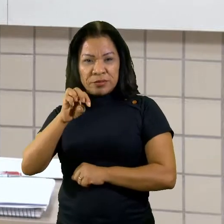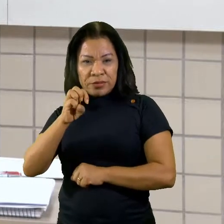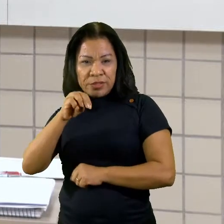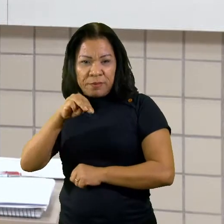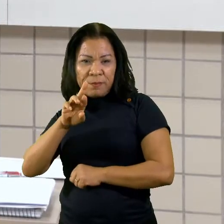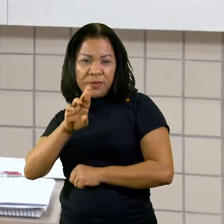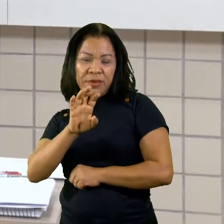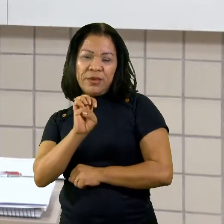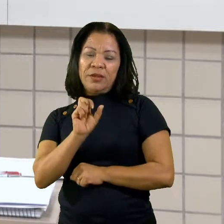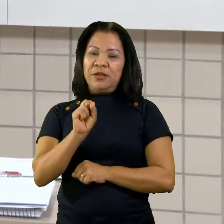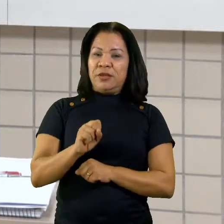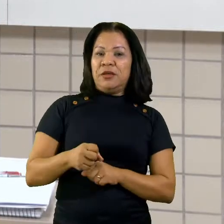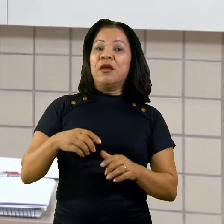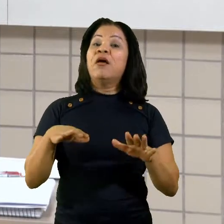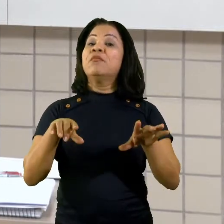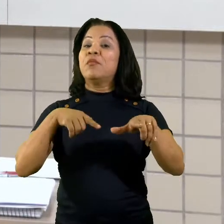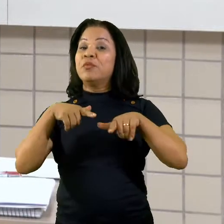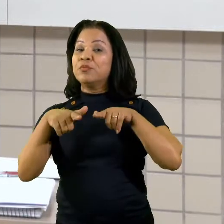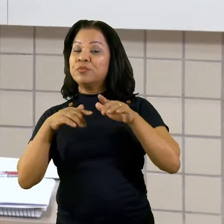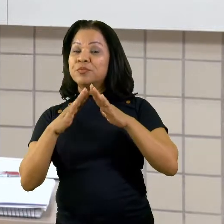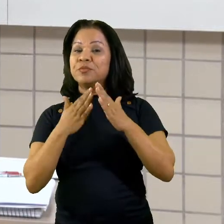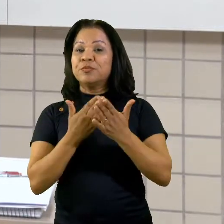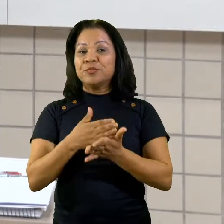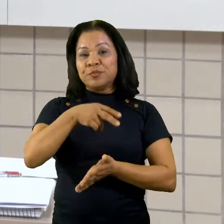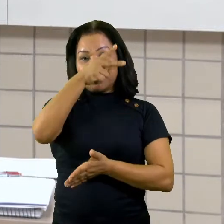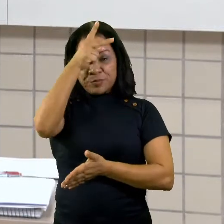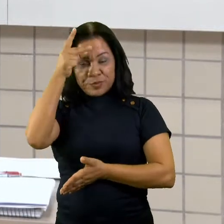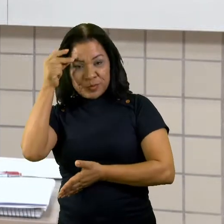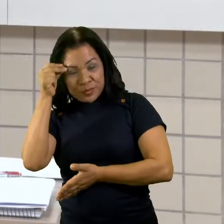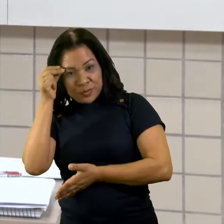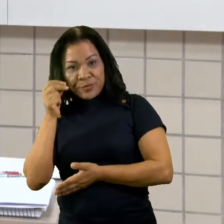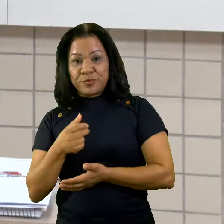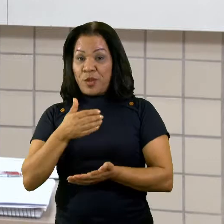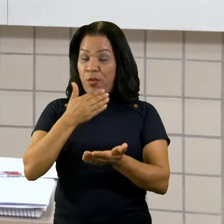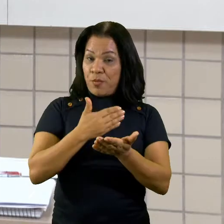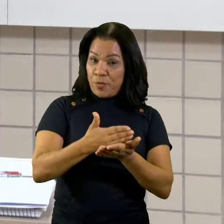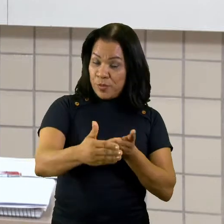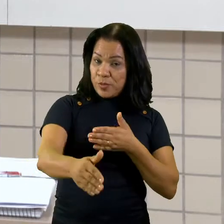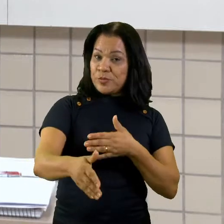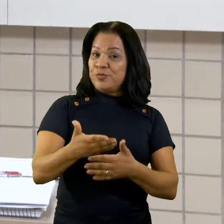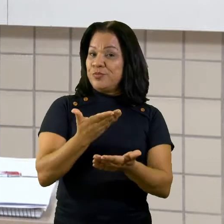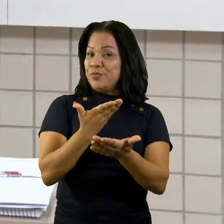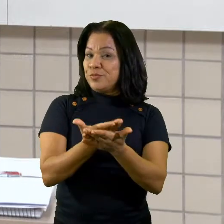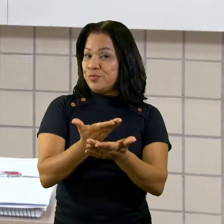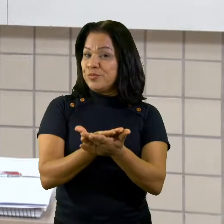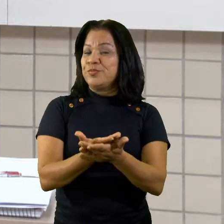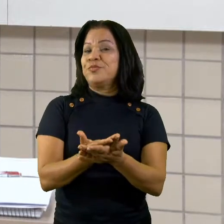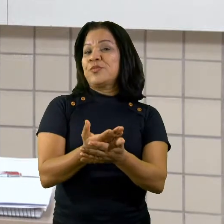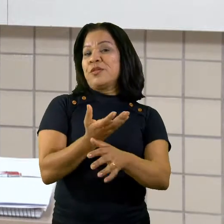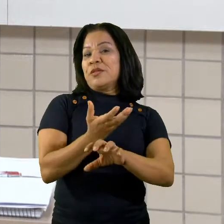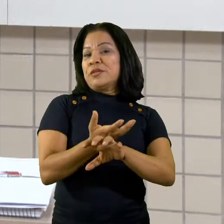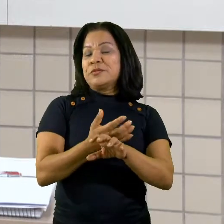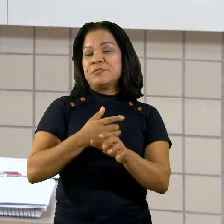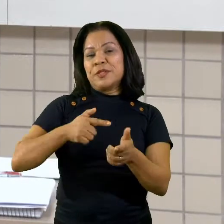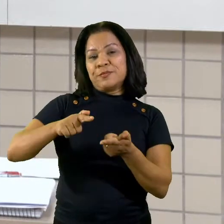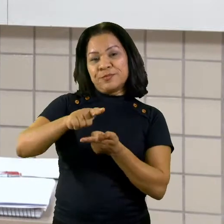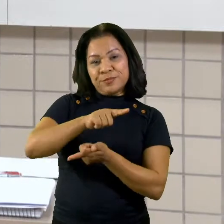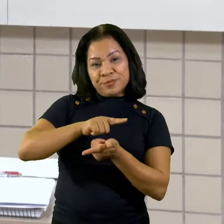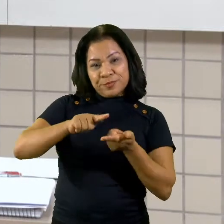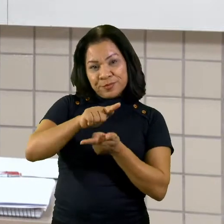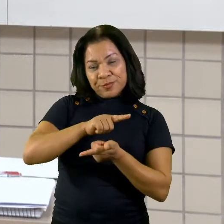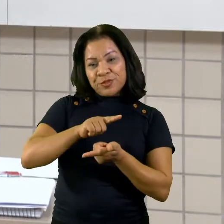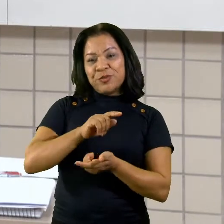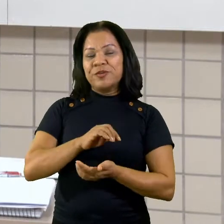Rede Municipal de Ensino. Irei continuar trabalhando com vocês a disciplina de Geografia no 9º